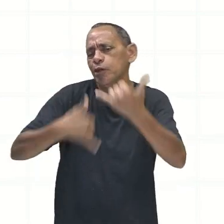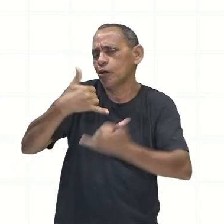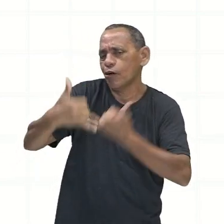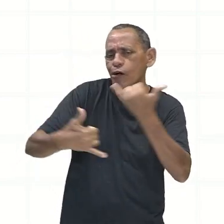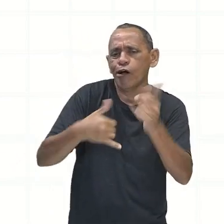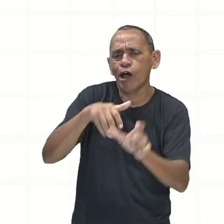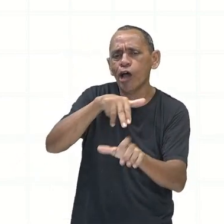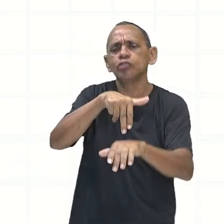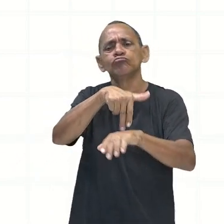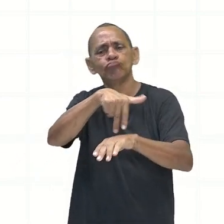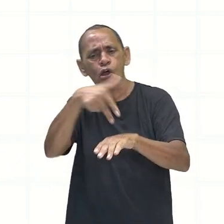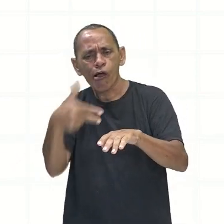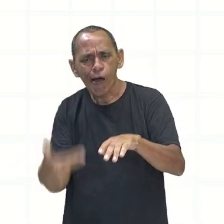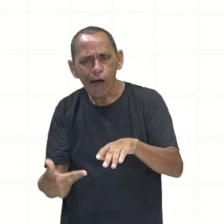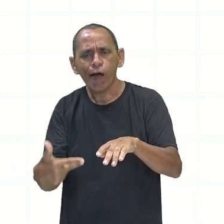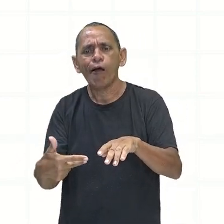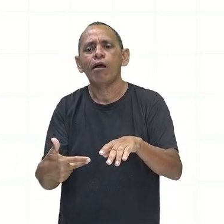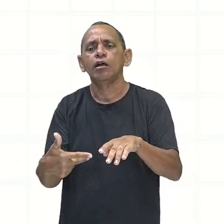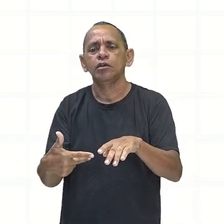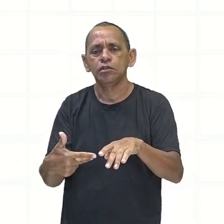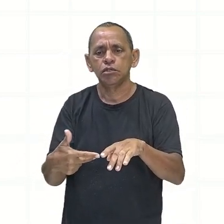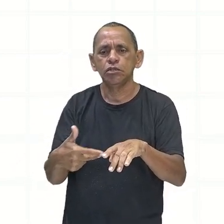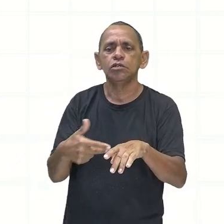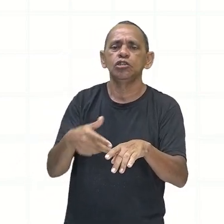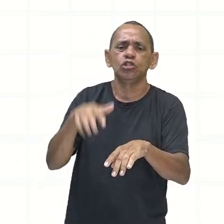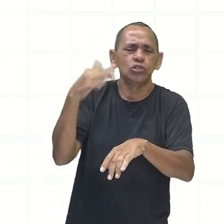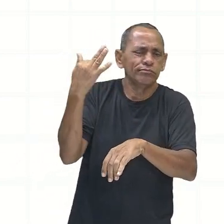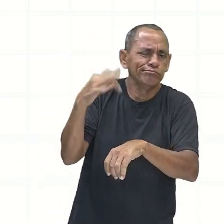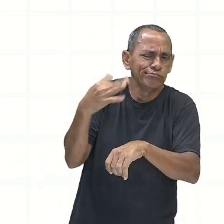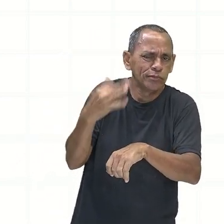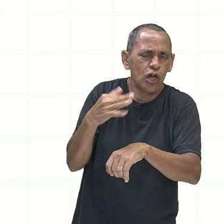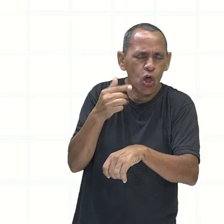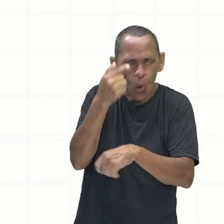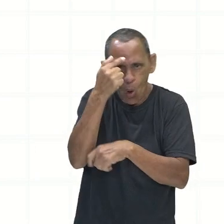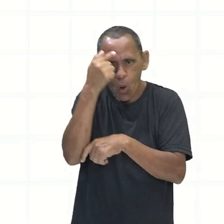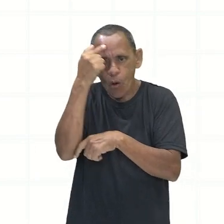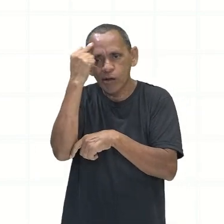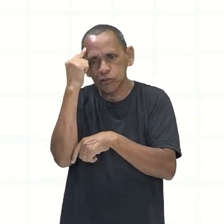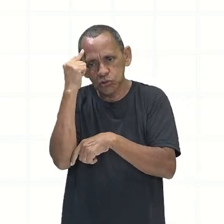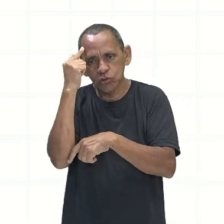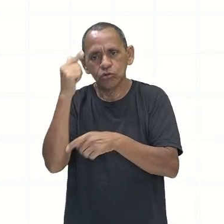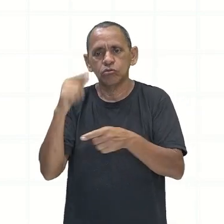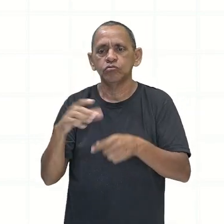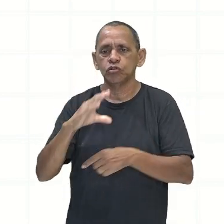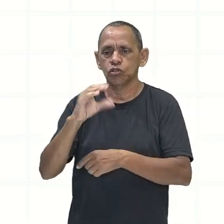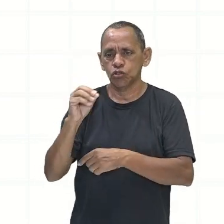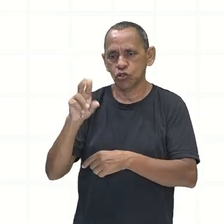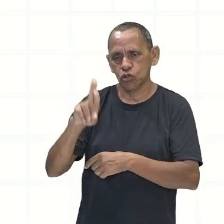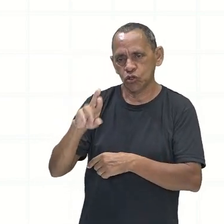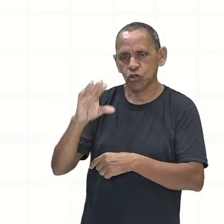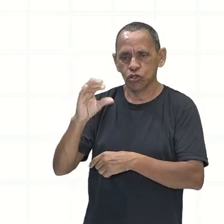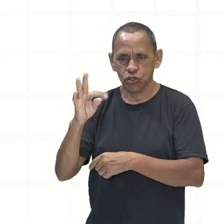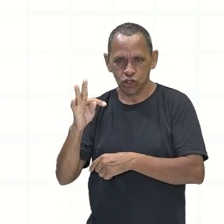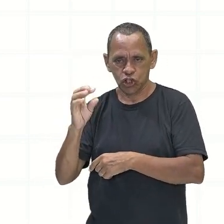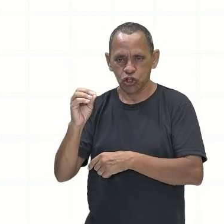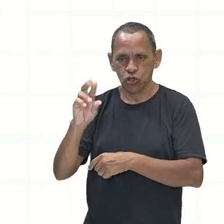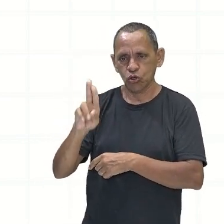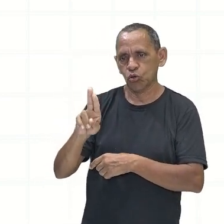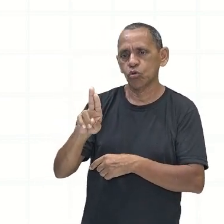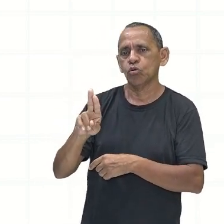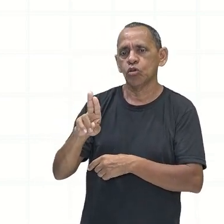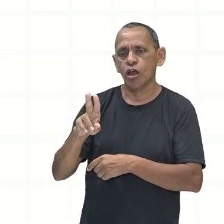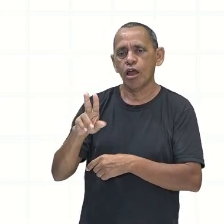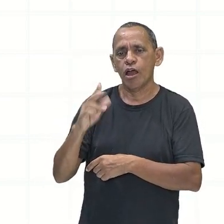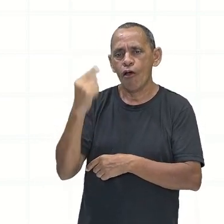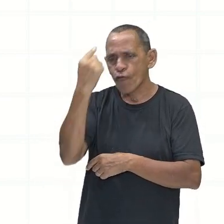ele caiu e se machucou, E ele cortou o rosto, a face. Então, aqui nós vamos